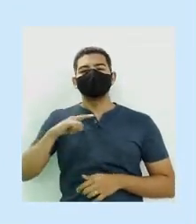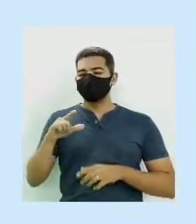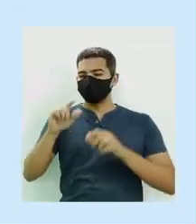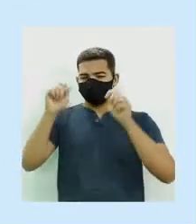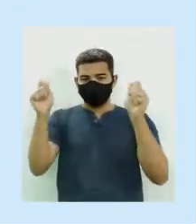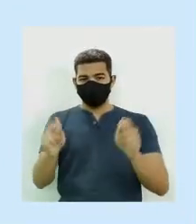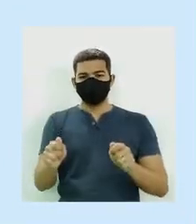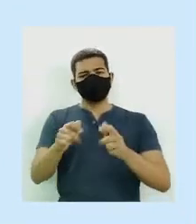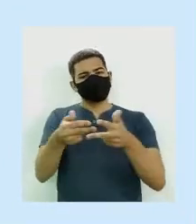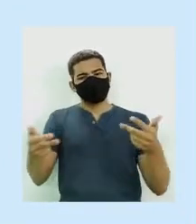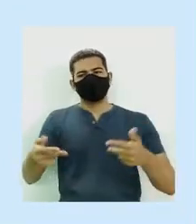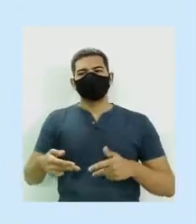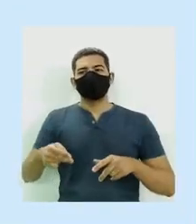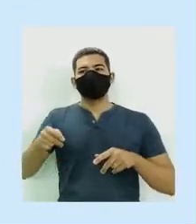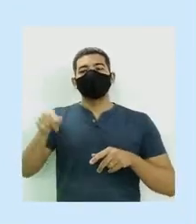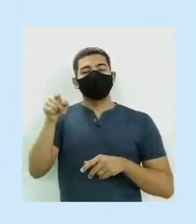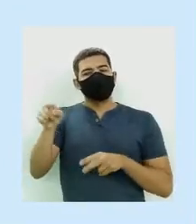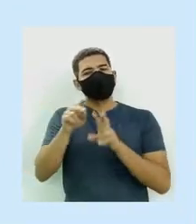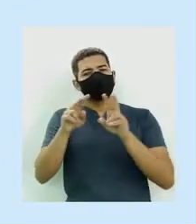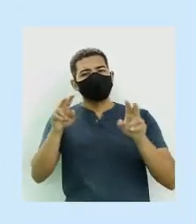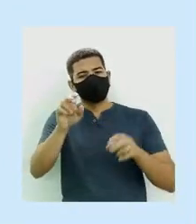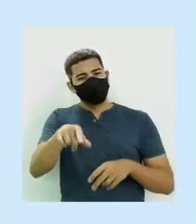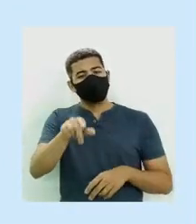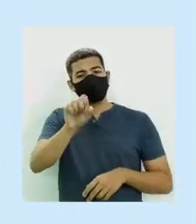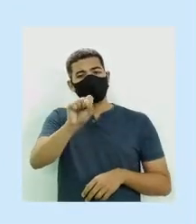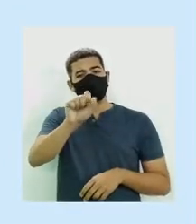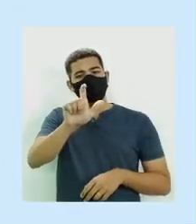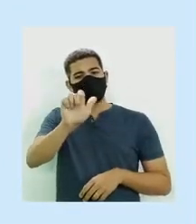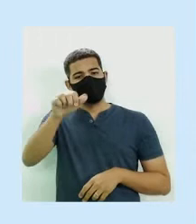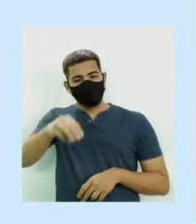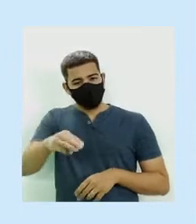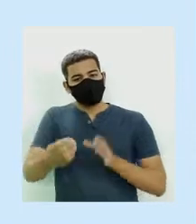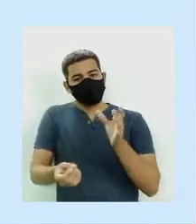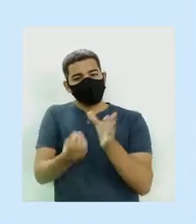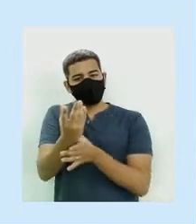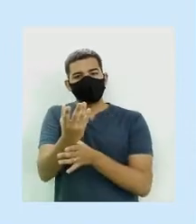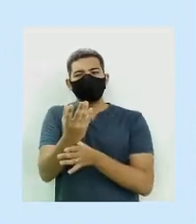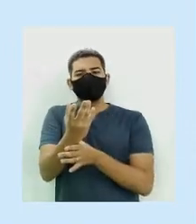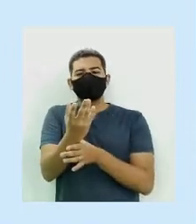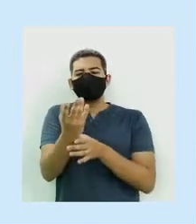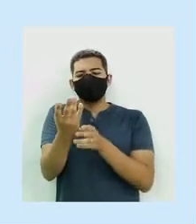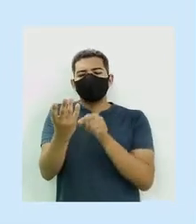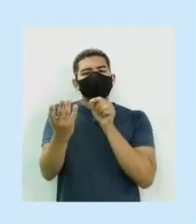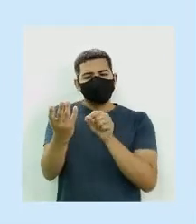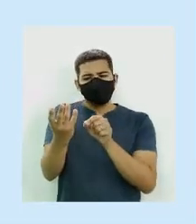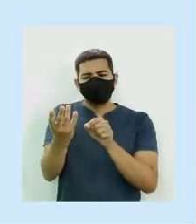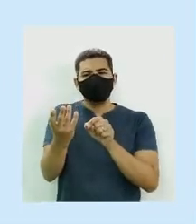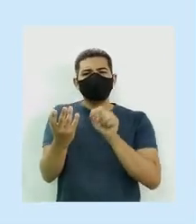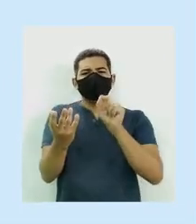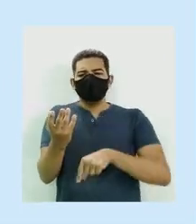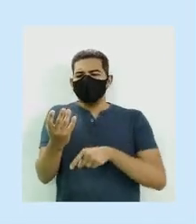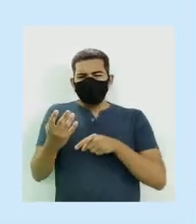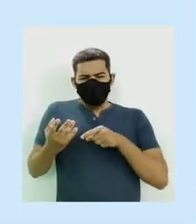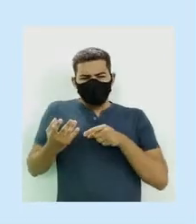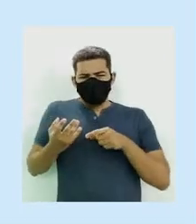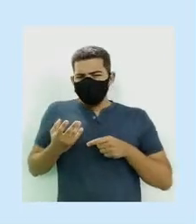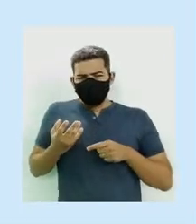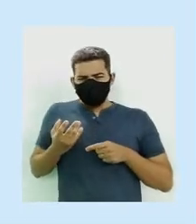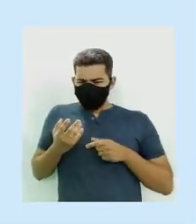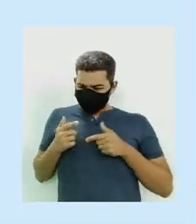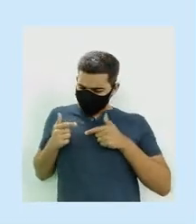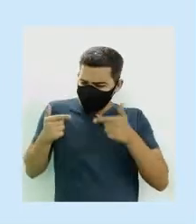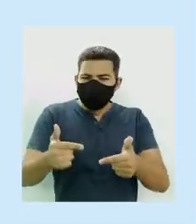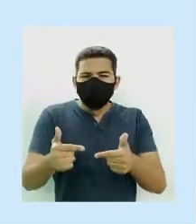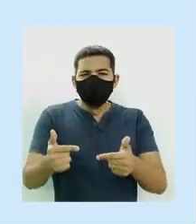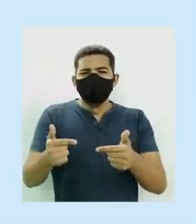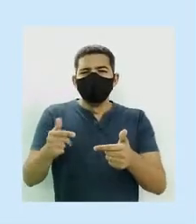artes. E foi dessa maneira que o slam surge. O slam surge de uma forma para batalhar realmente, para levar